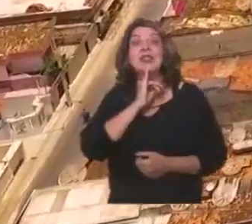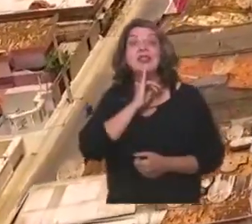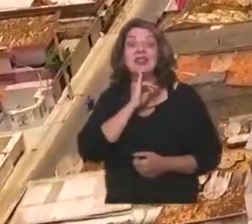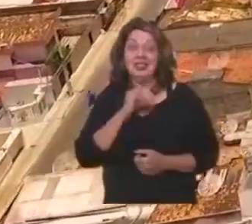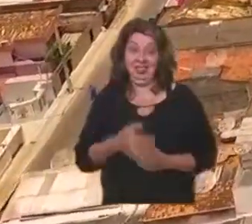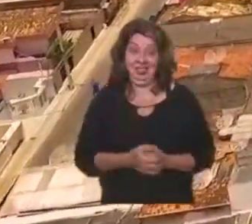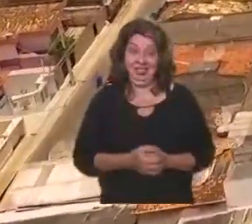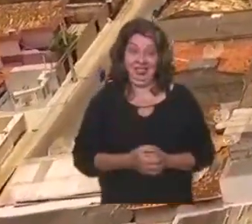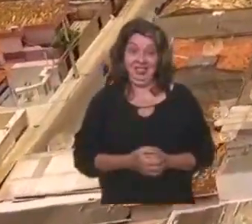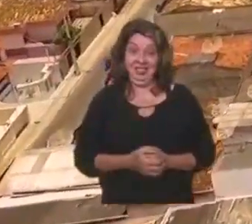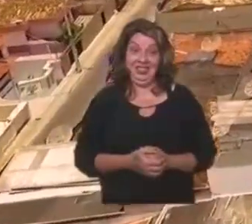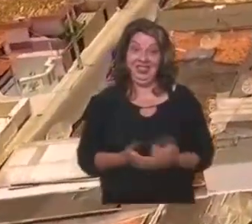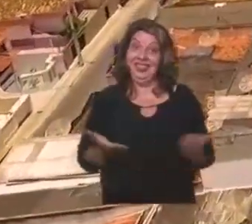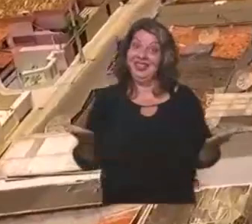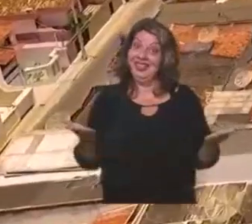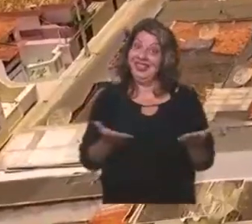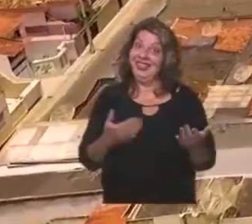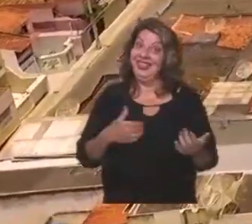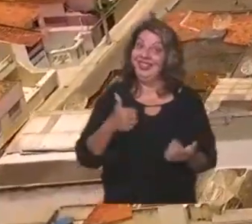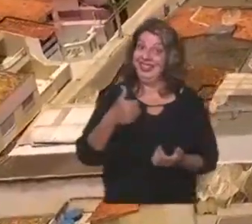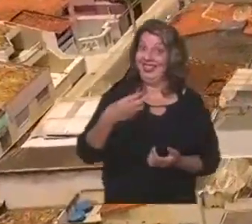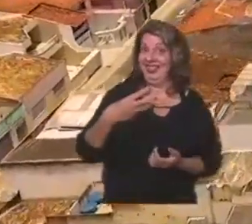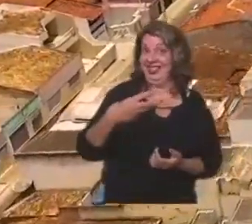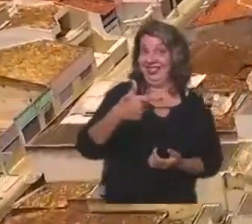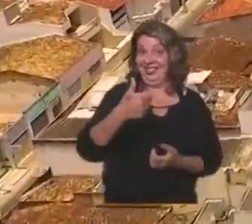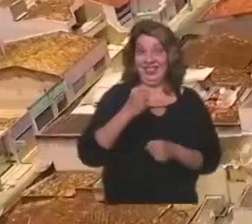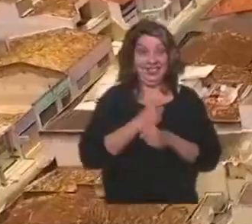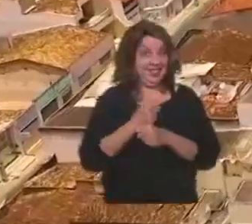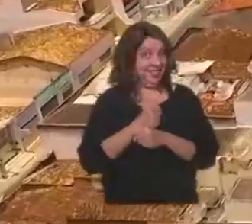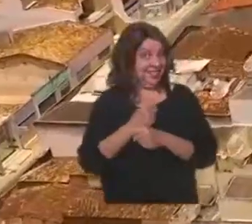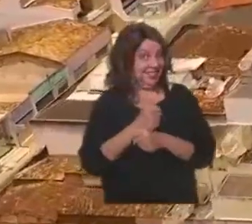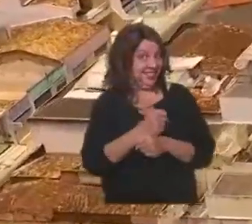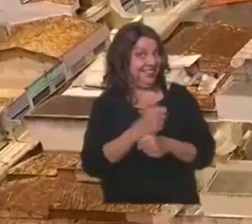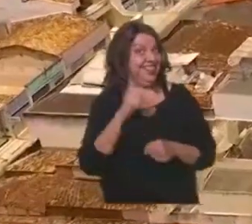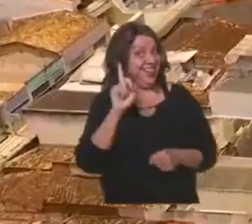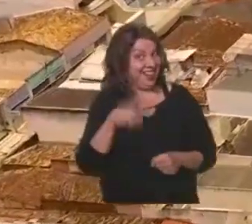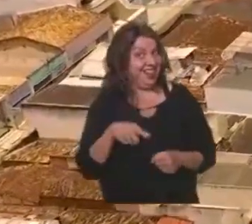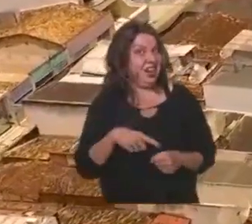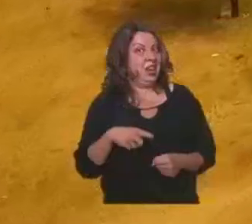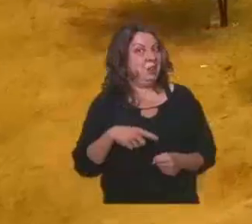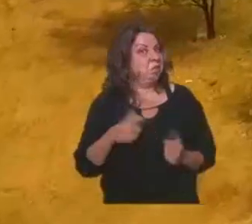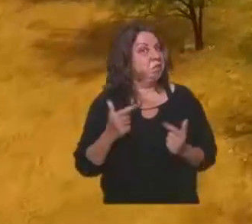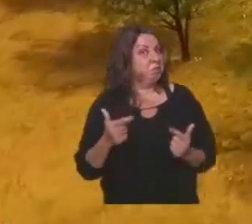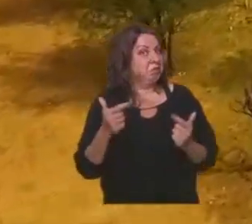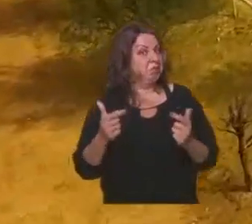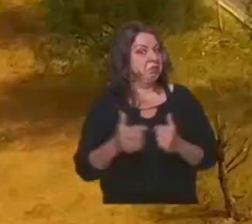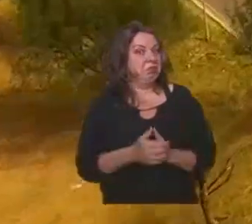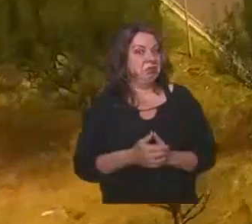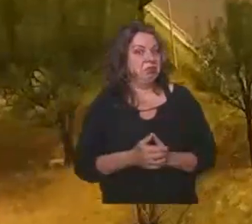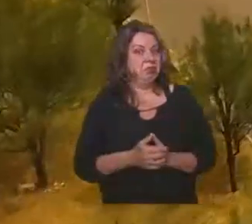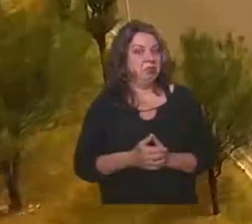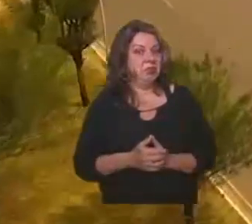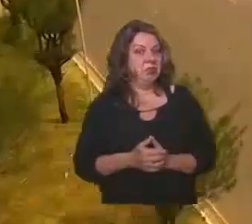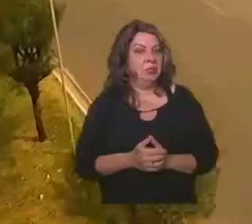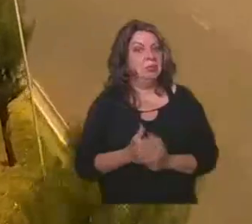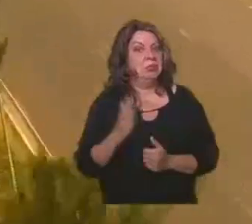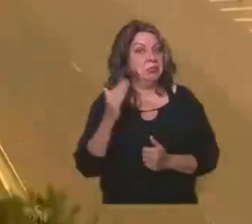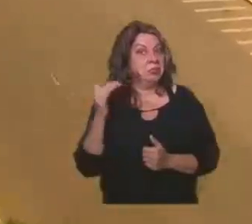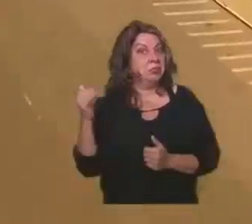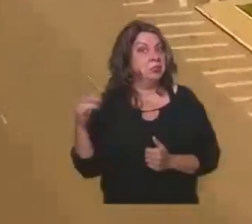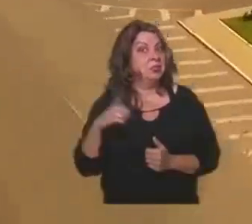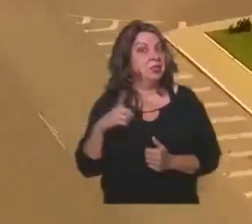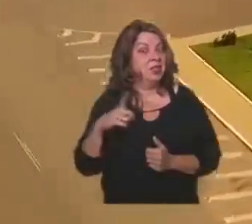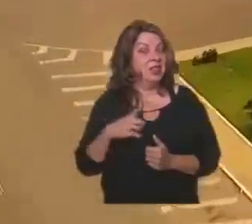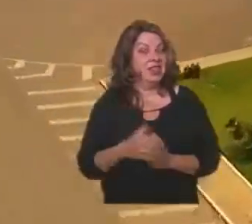Itabaiana, que acaba de completar 132 anos, é cidade pé quente do Caju Cap. E o quadro de grande sucesso da